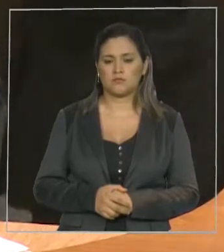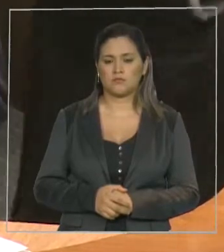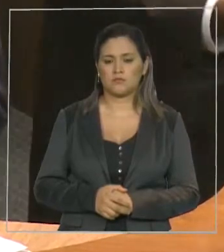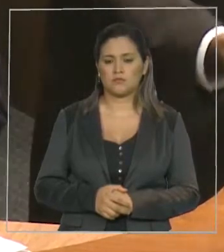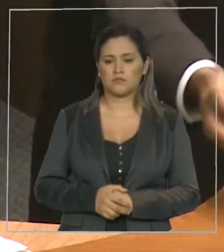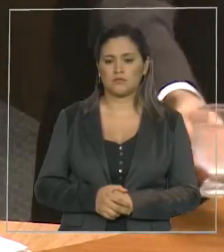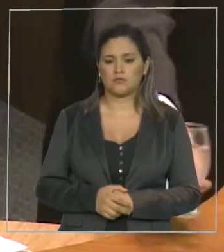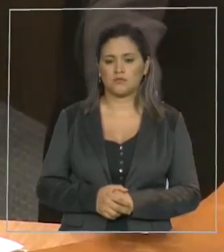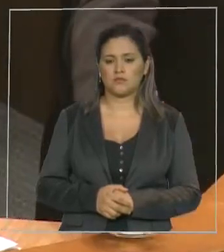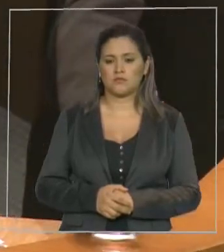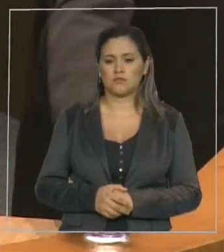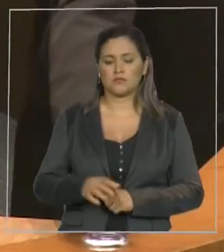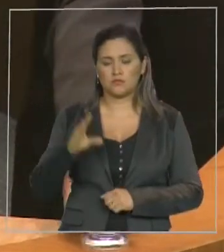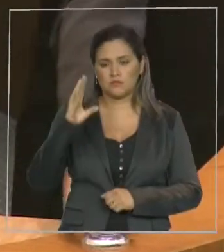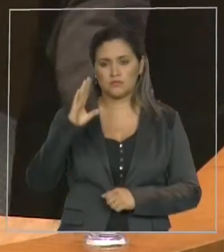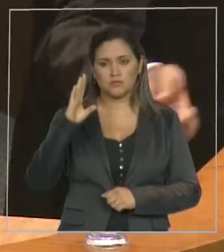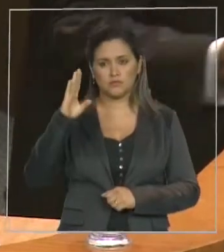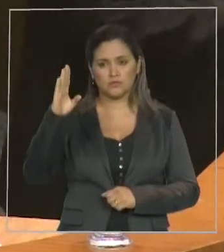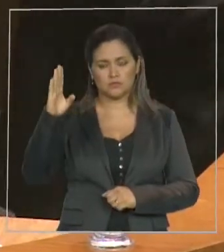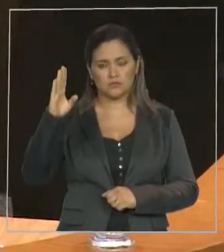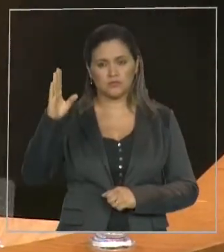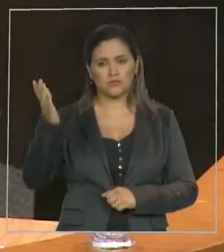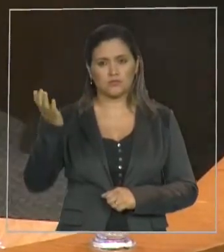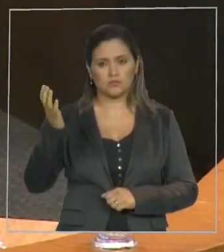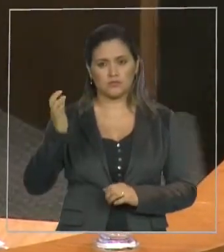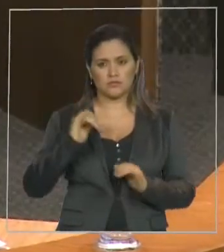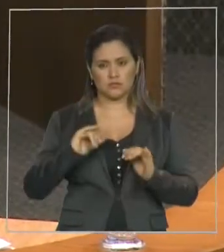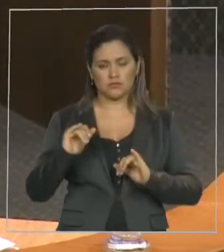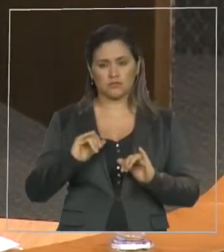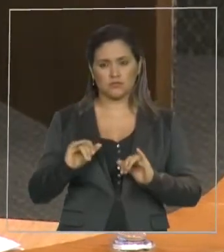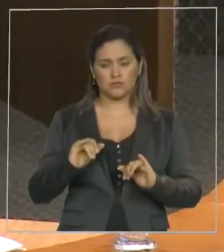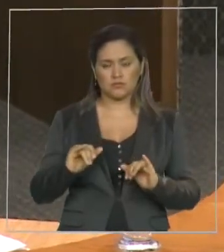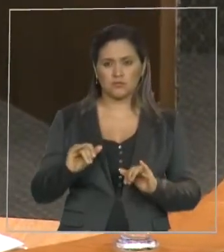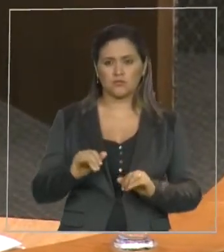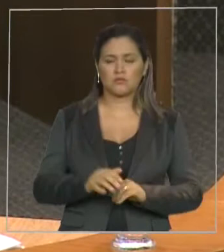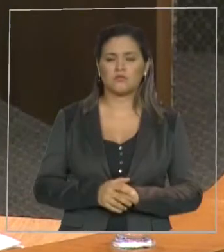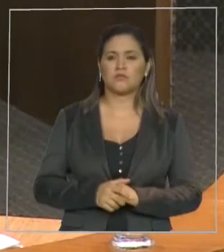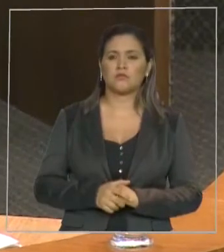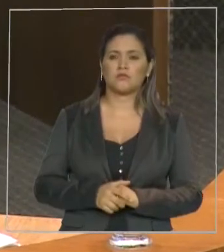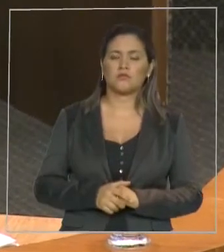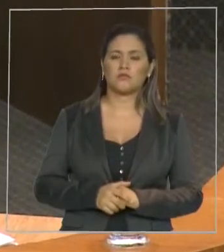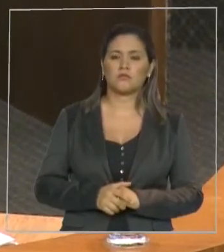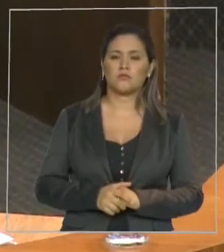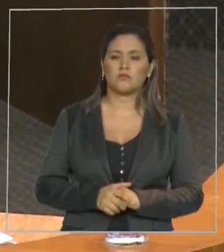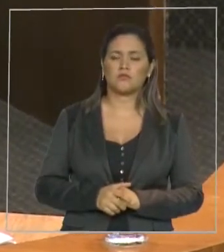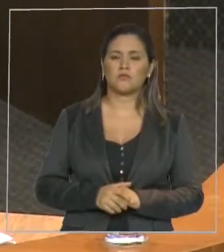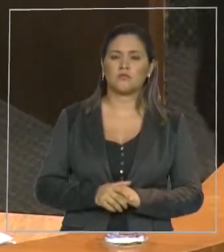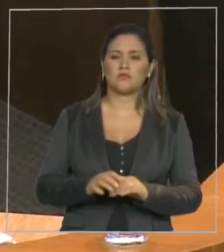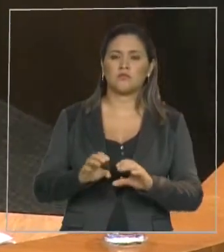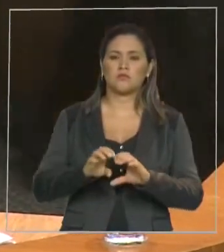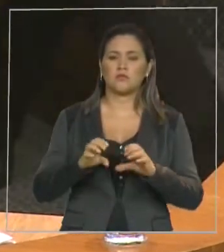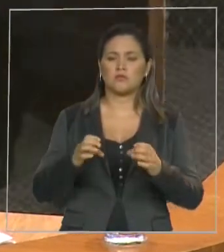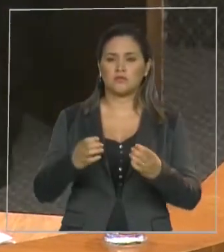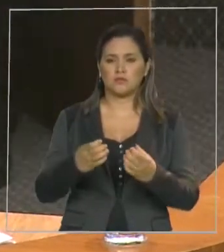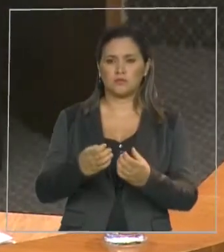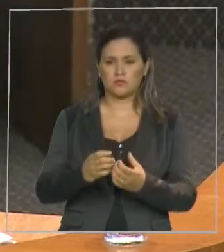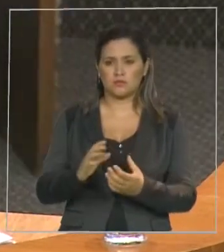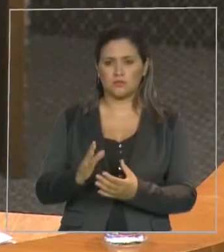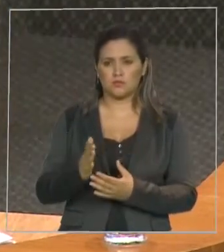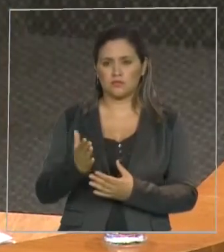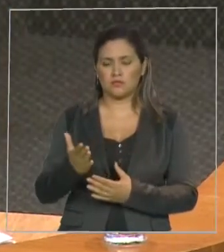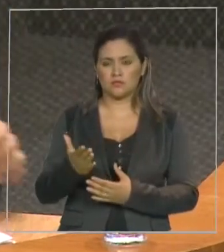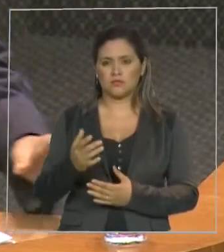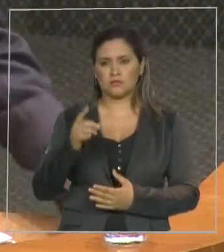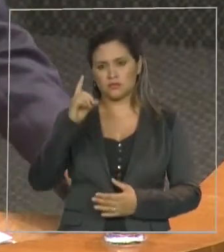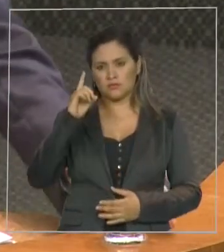razão do congresso acontecido agora do Partido Socialista Brasileiro, nos dias 1, 2 e 3, lá